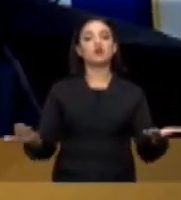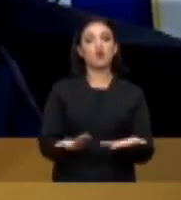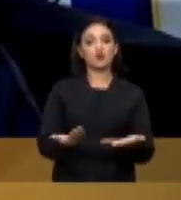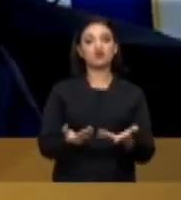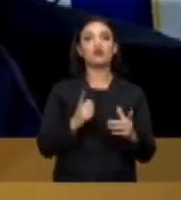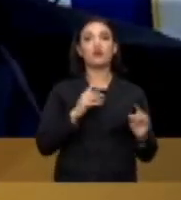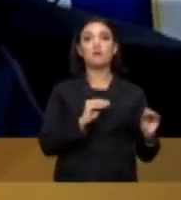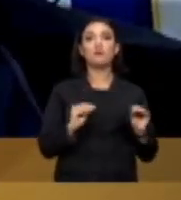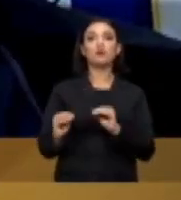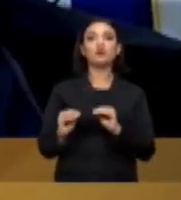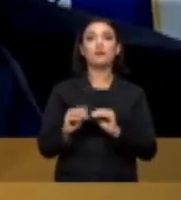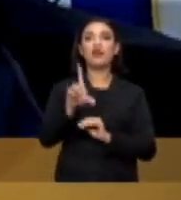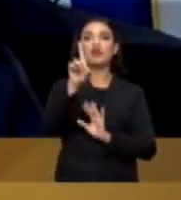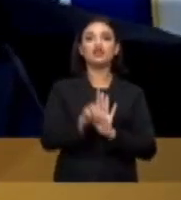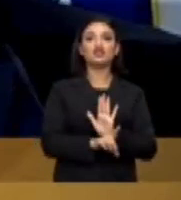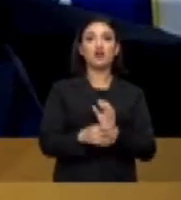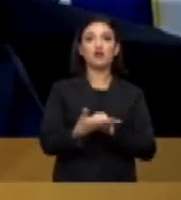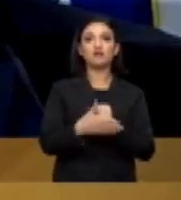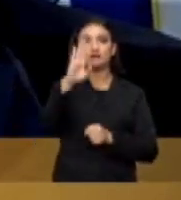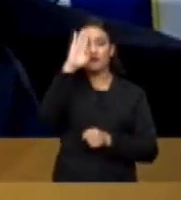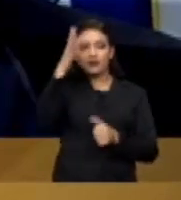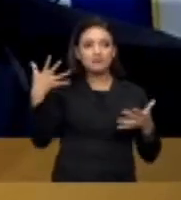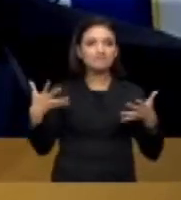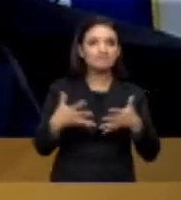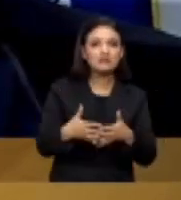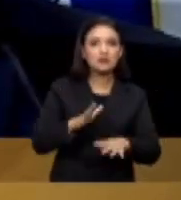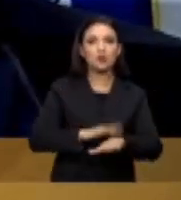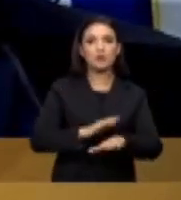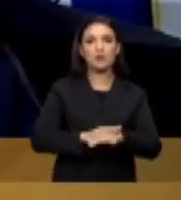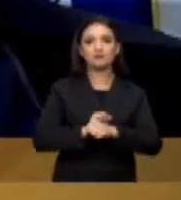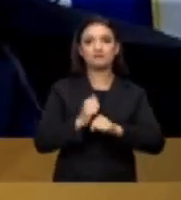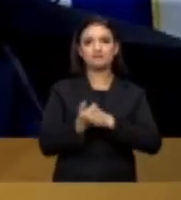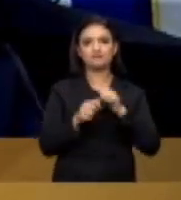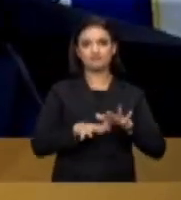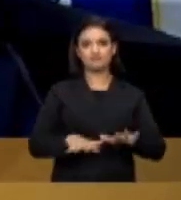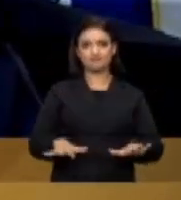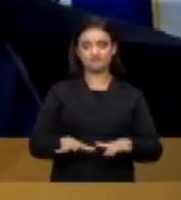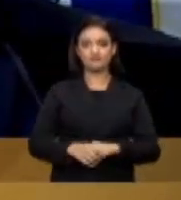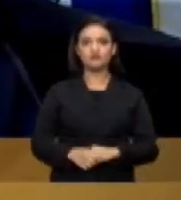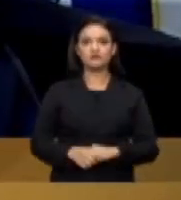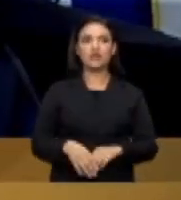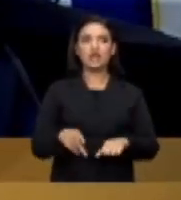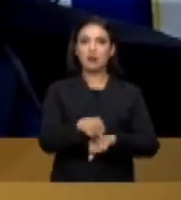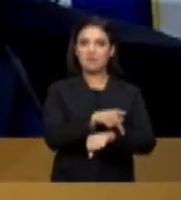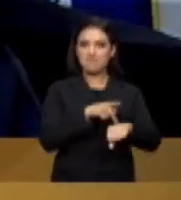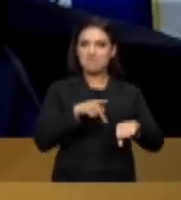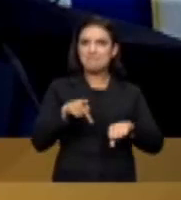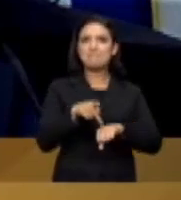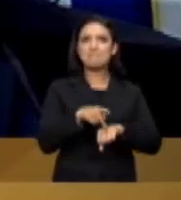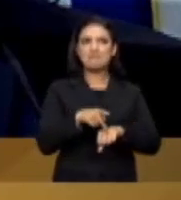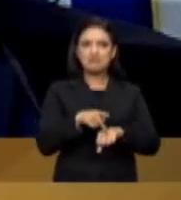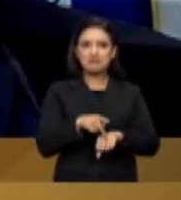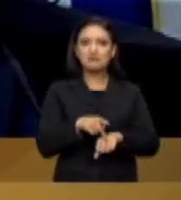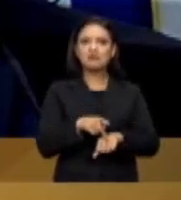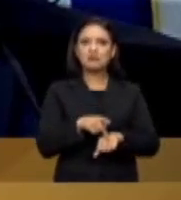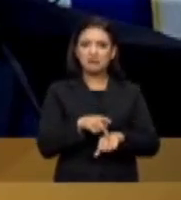para a restrição de direitos fundamentais no contexto da pandemia. Os países estão enfrentando o desafio de equacionar